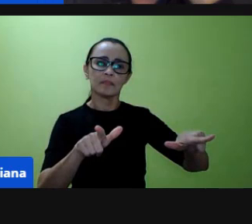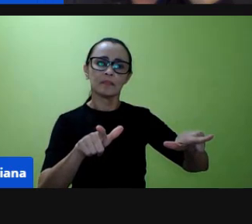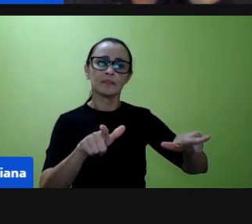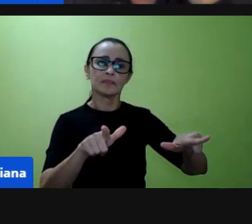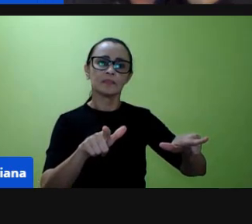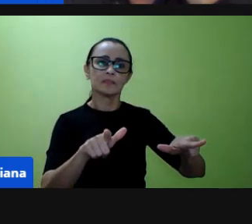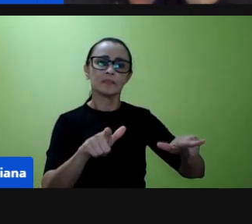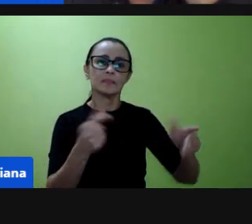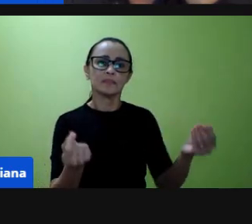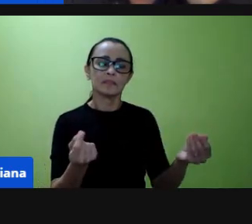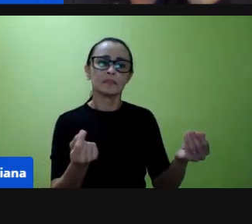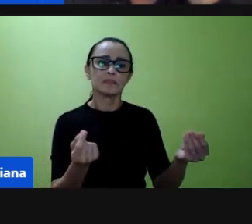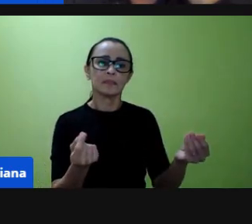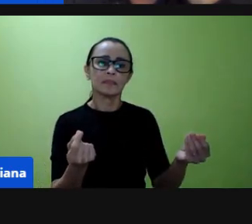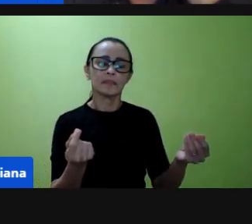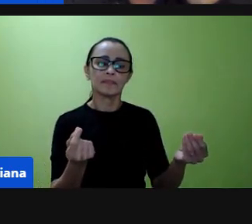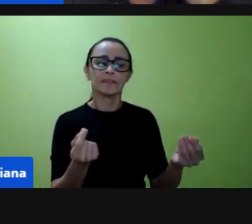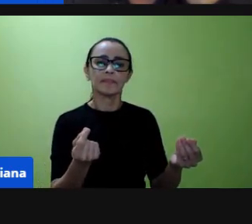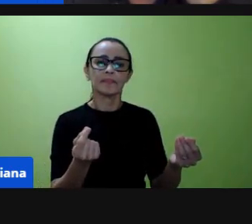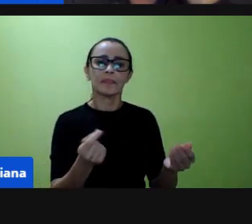alunos, né? Então,